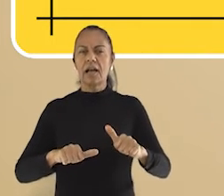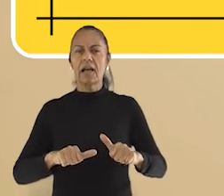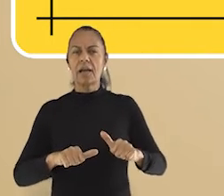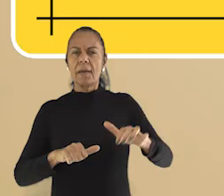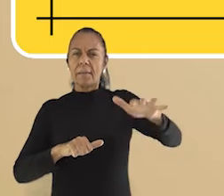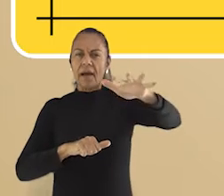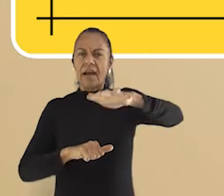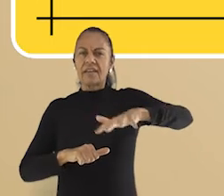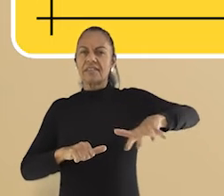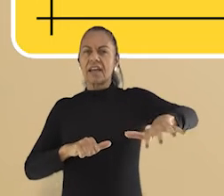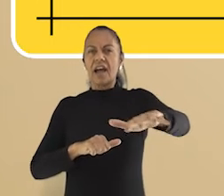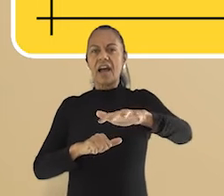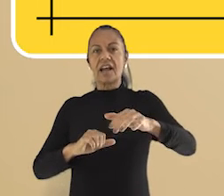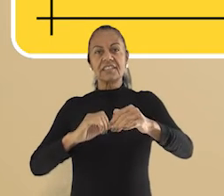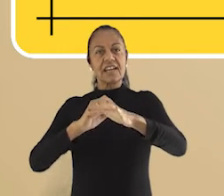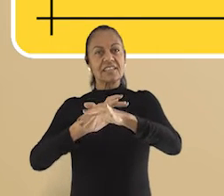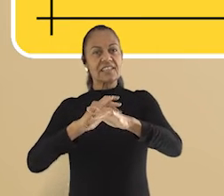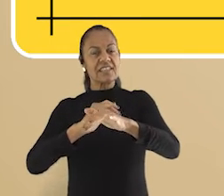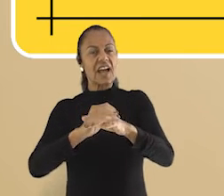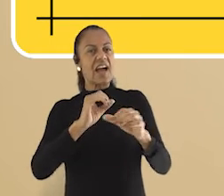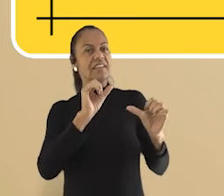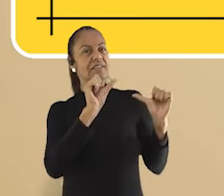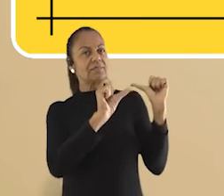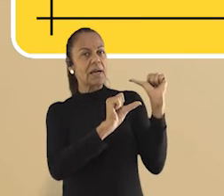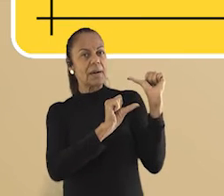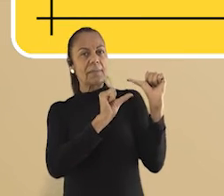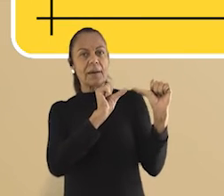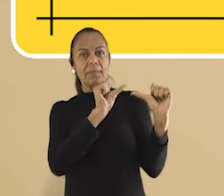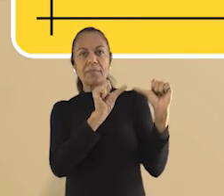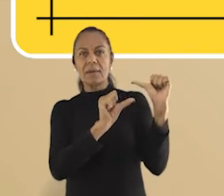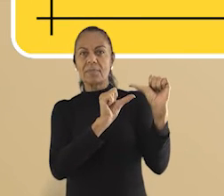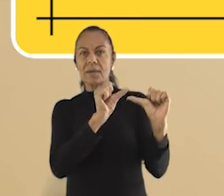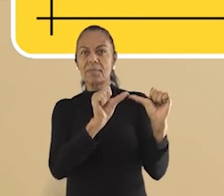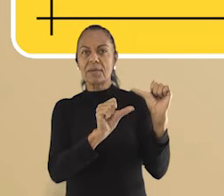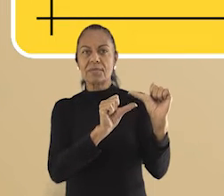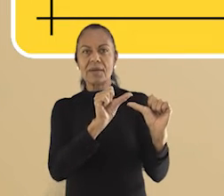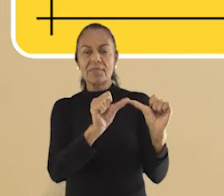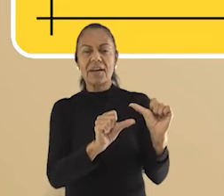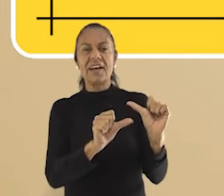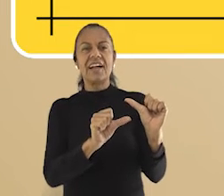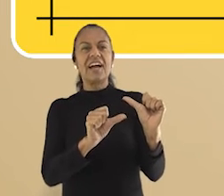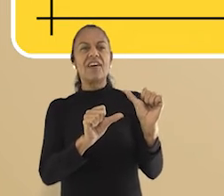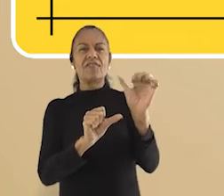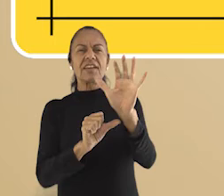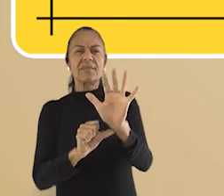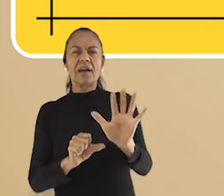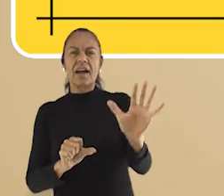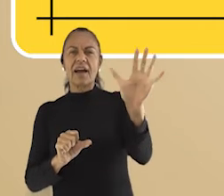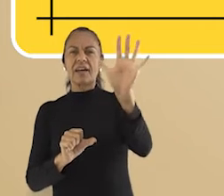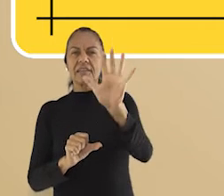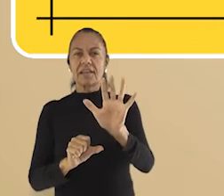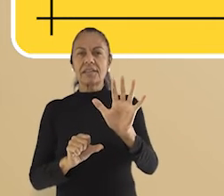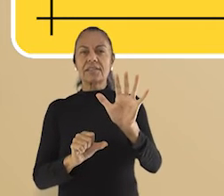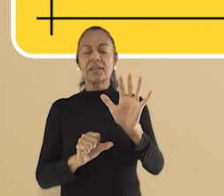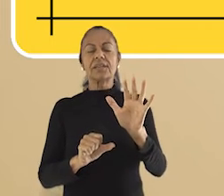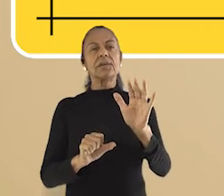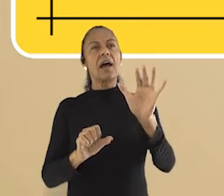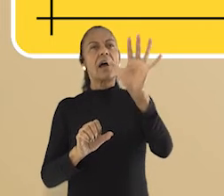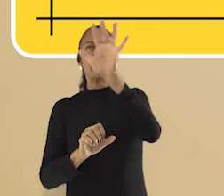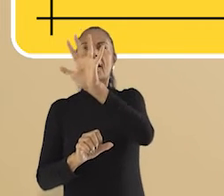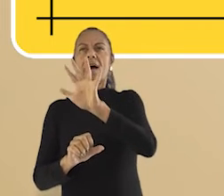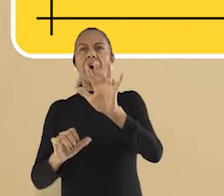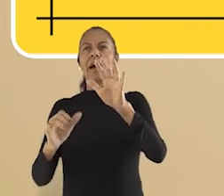de paisagens nas cidades, comparando sequência de fotografias, fotografias aéreas e imagens